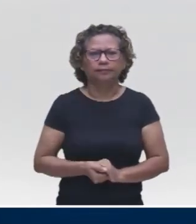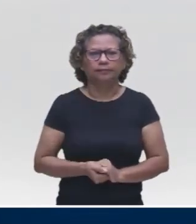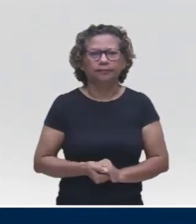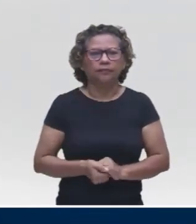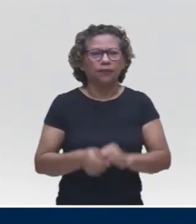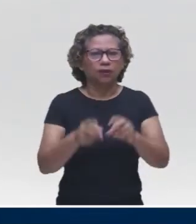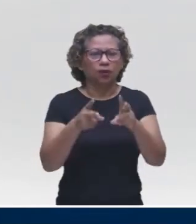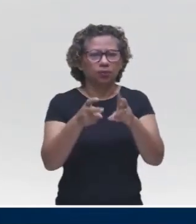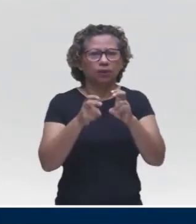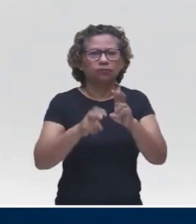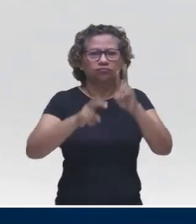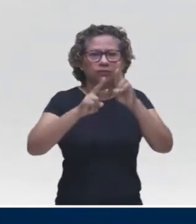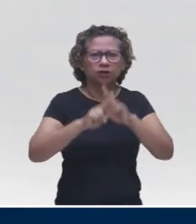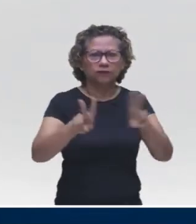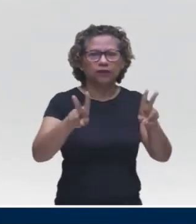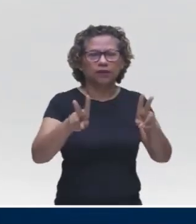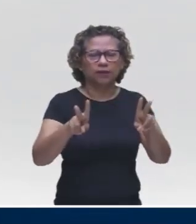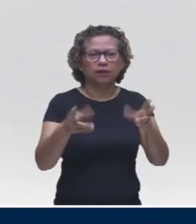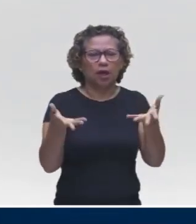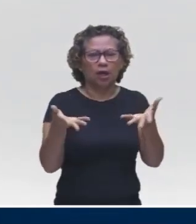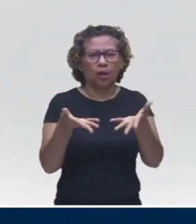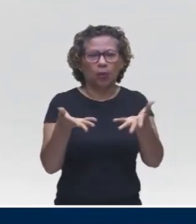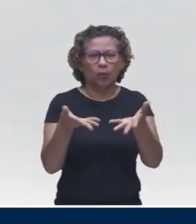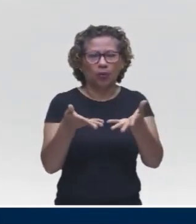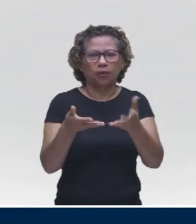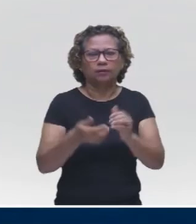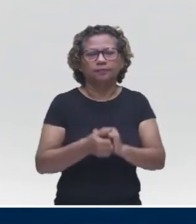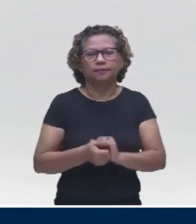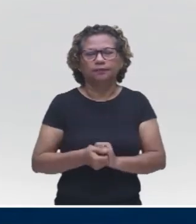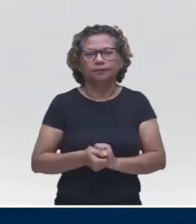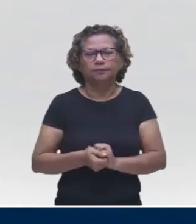Observem a diferença agora,